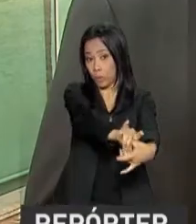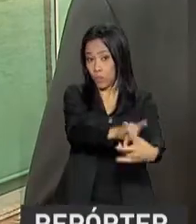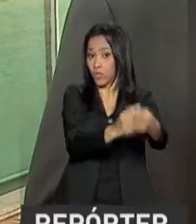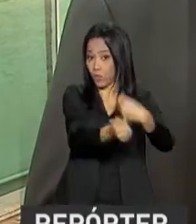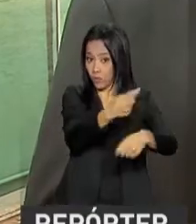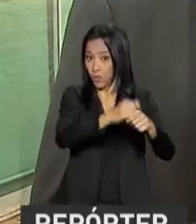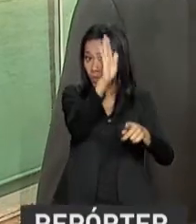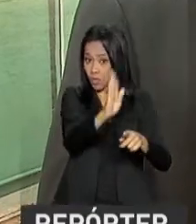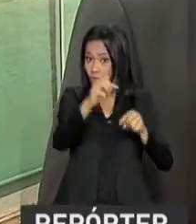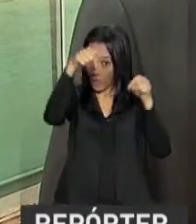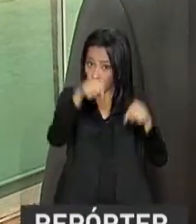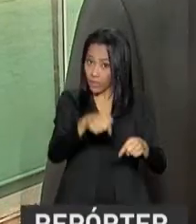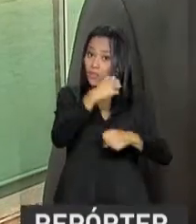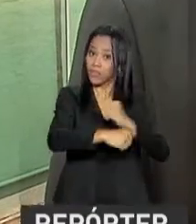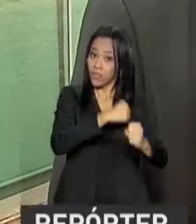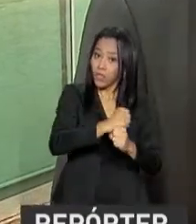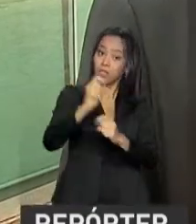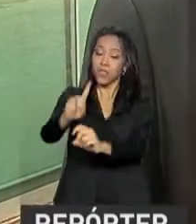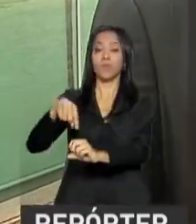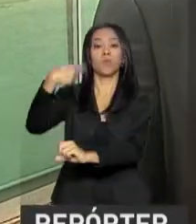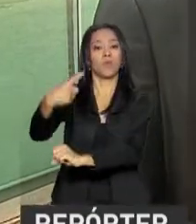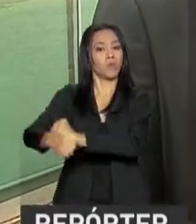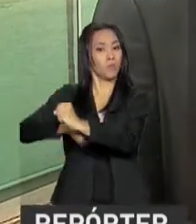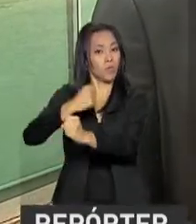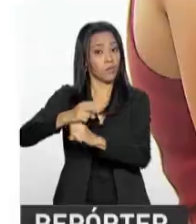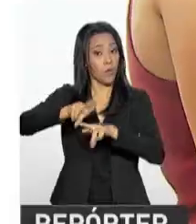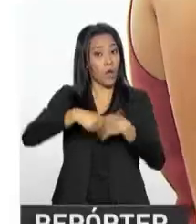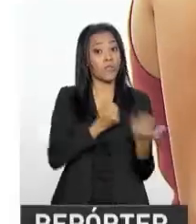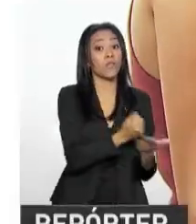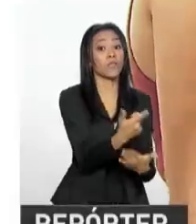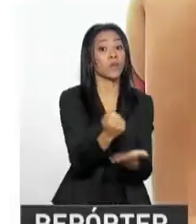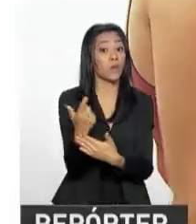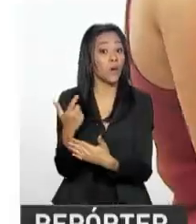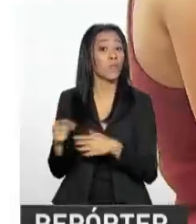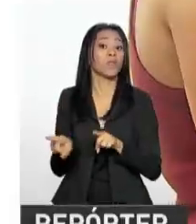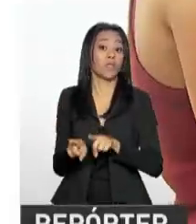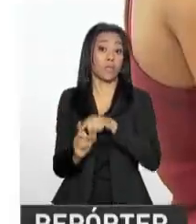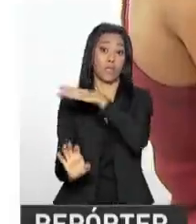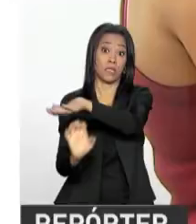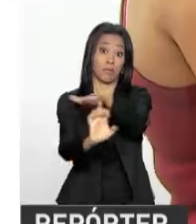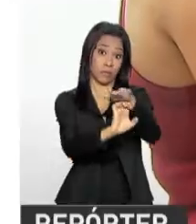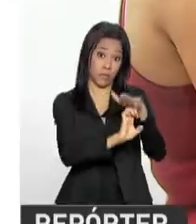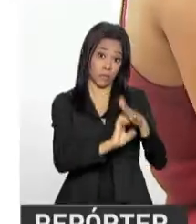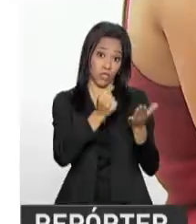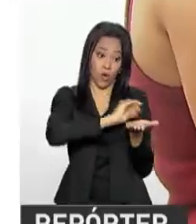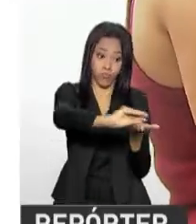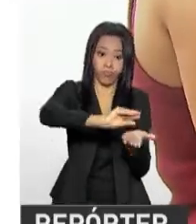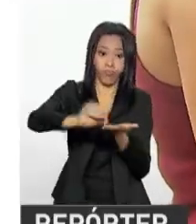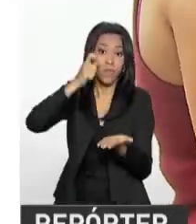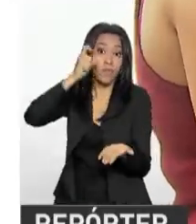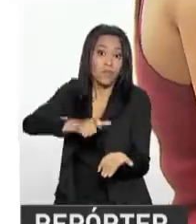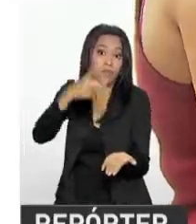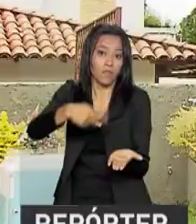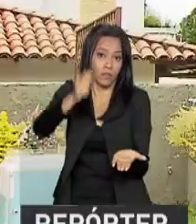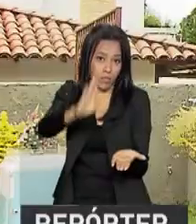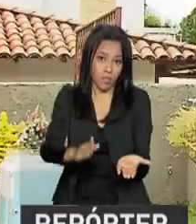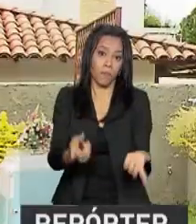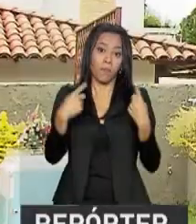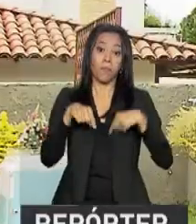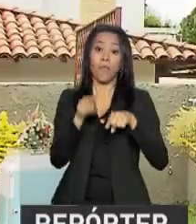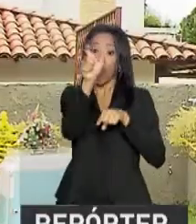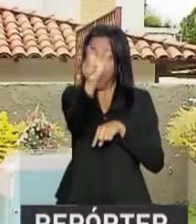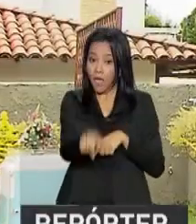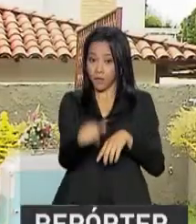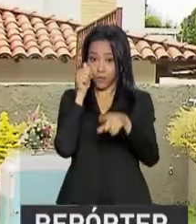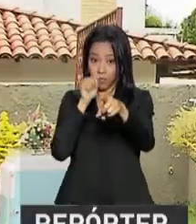ano o consumo e os investimentos dinamizar o próprio negócio é o queniano e vem fazendo ela